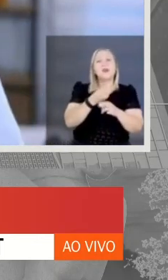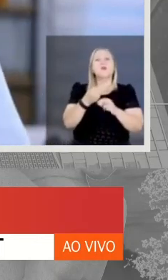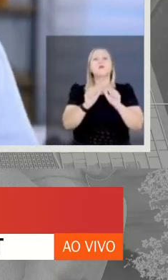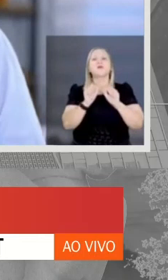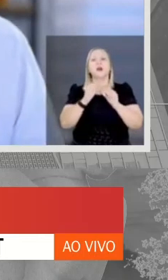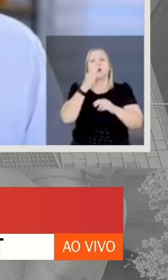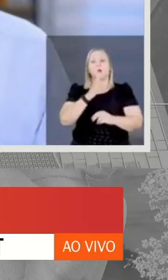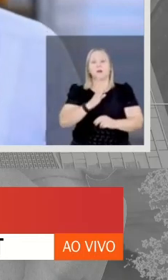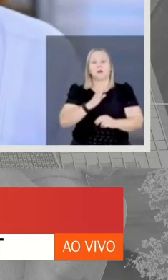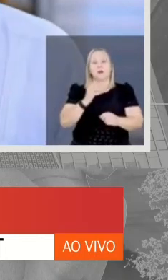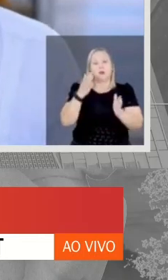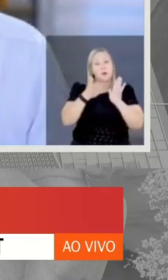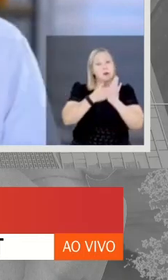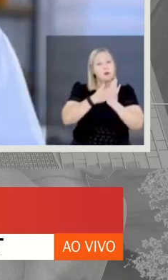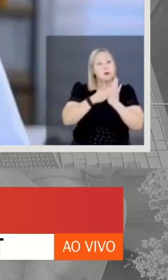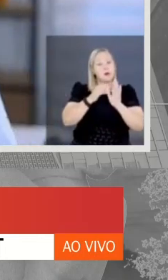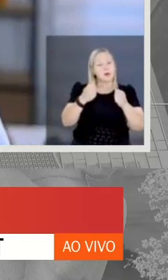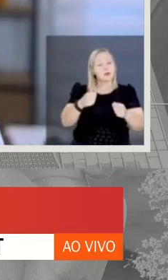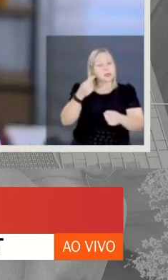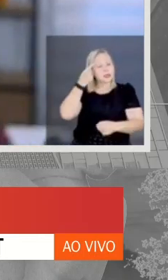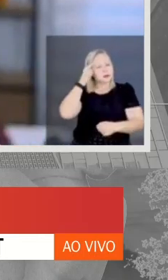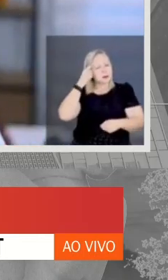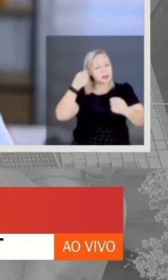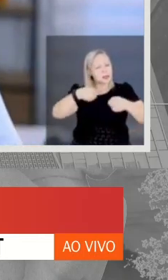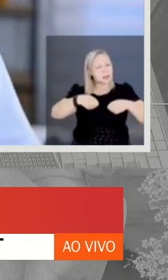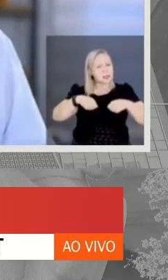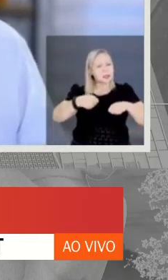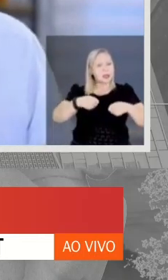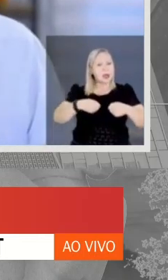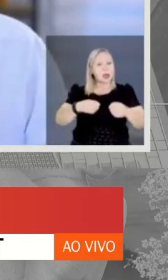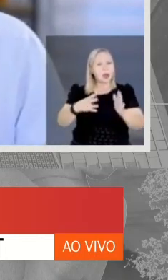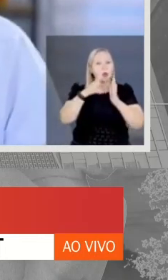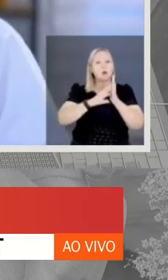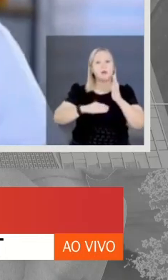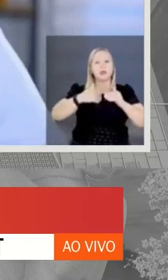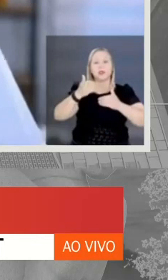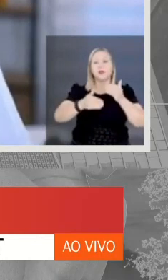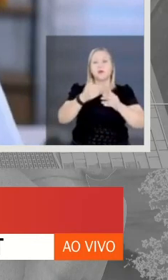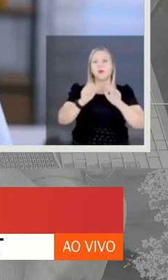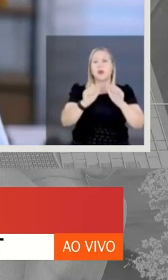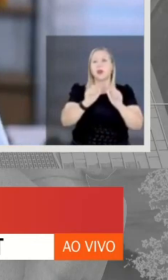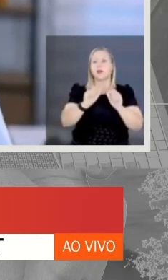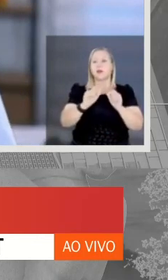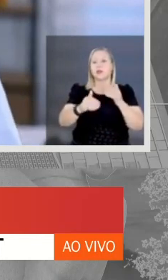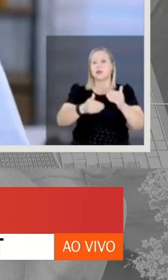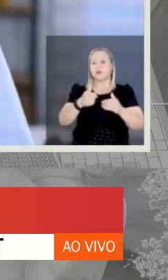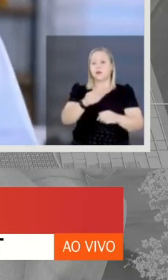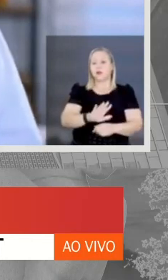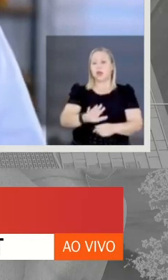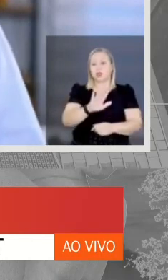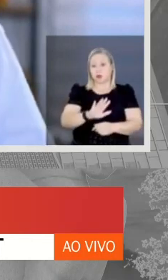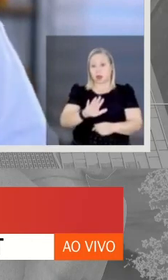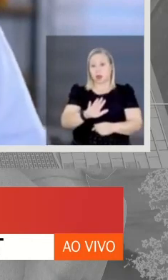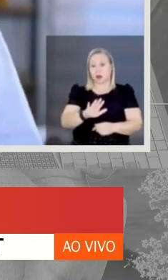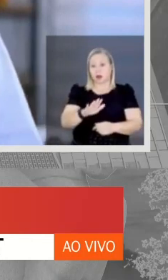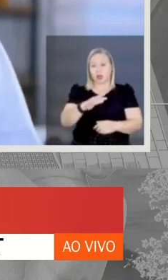seus bolsos, que salgou os seus interesses em poder e vai ser fiel às suas convicções e vai trair, muito entre bem, aspas, Simone